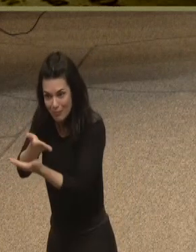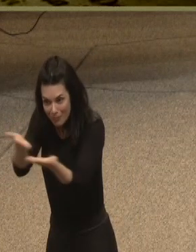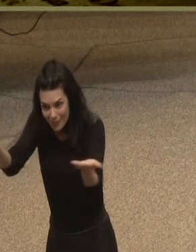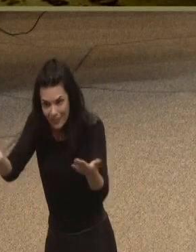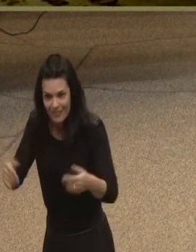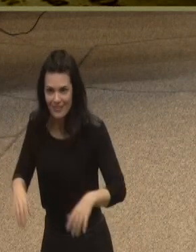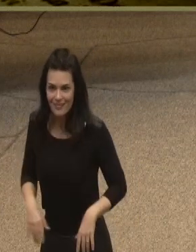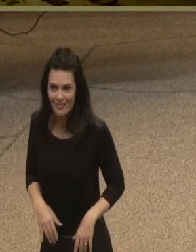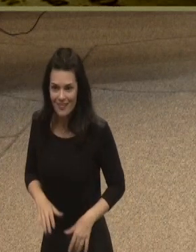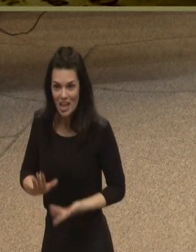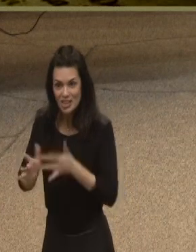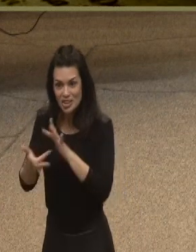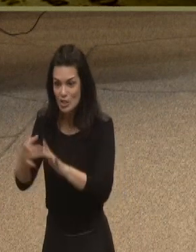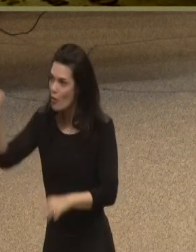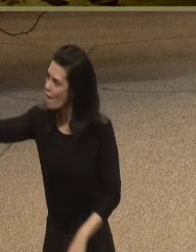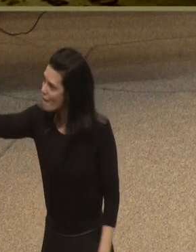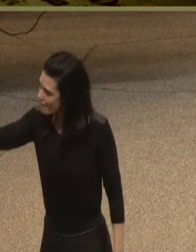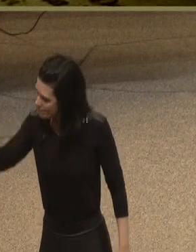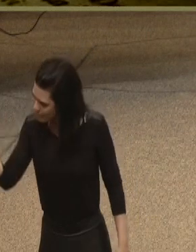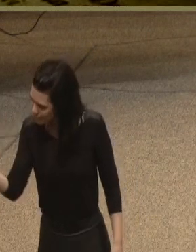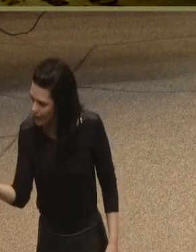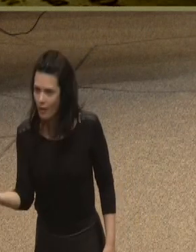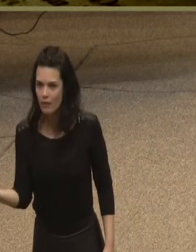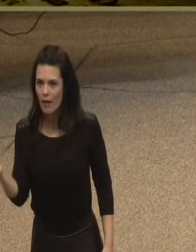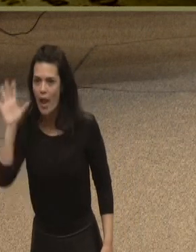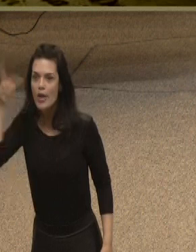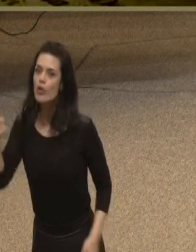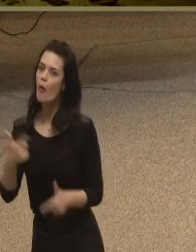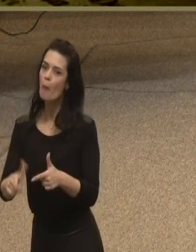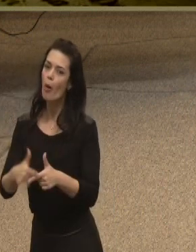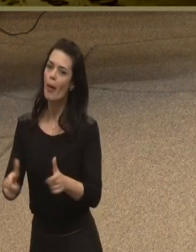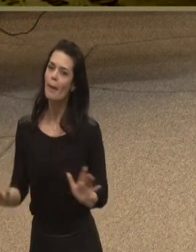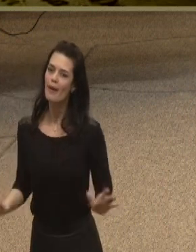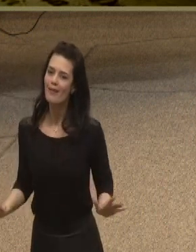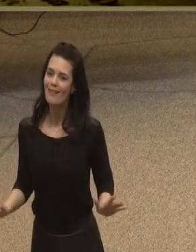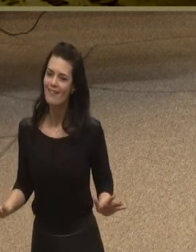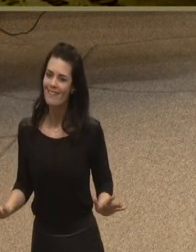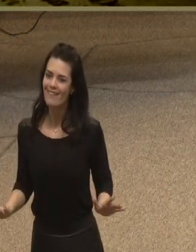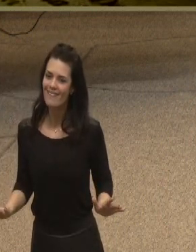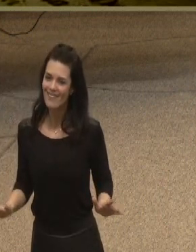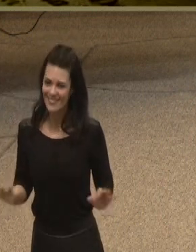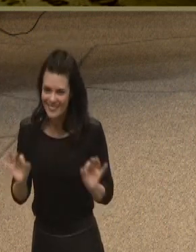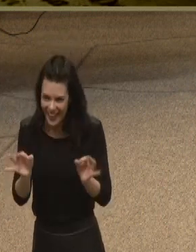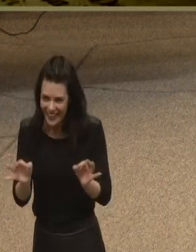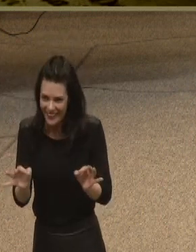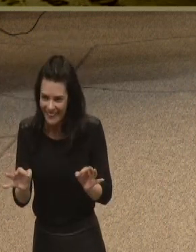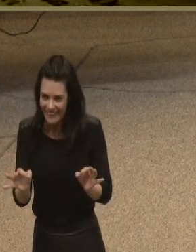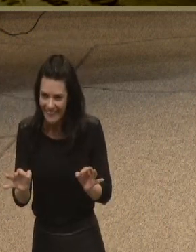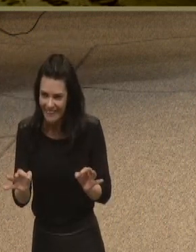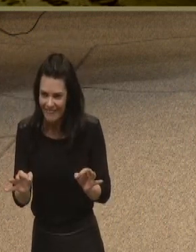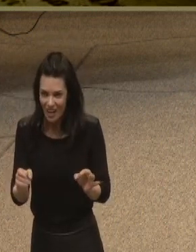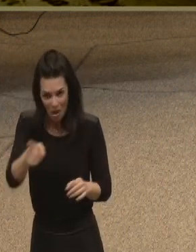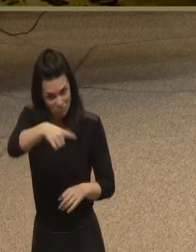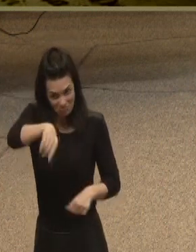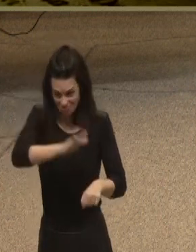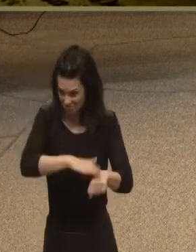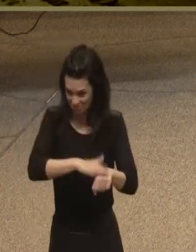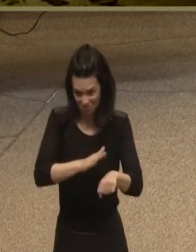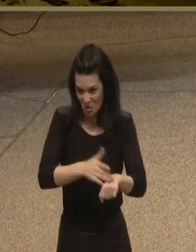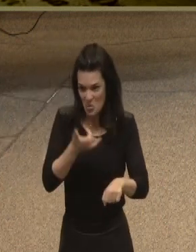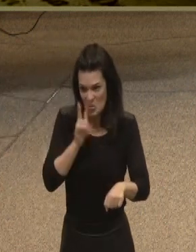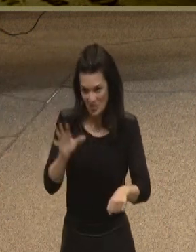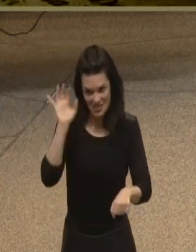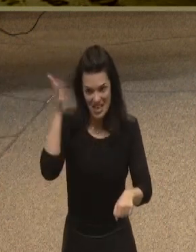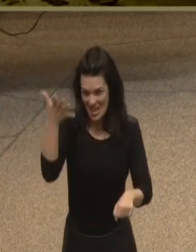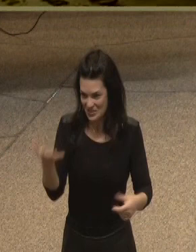Jesus veio aqui resolver um problema que nenhum de nós poderia resolver. Jesus veio aqui nos conceder